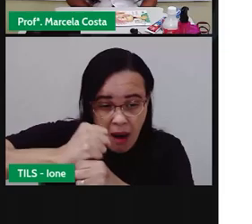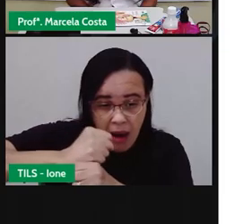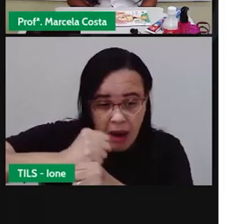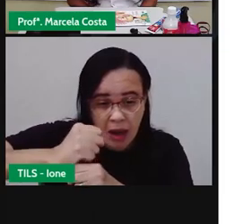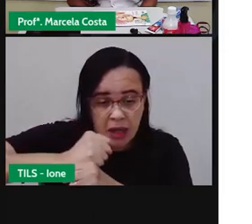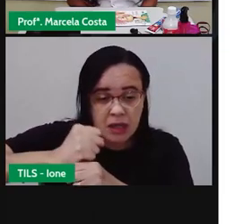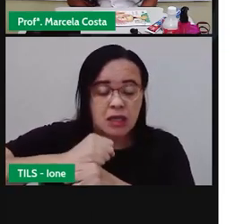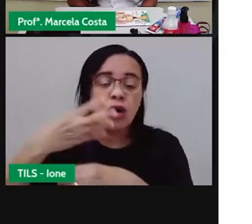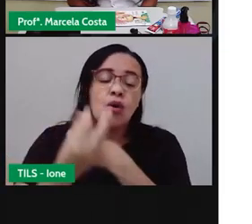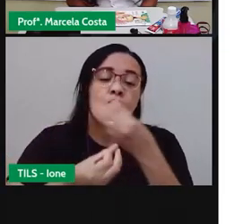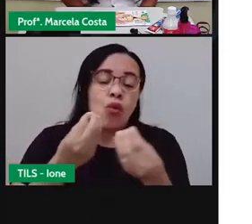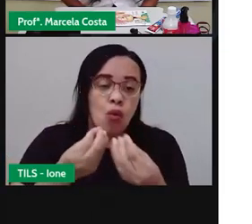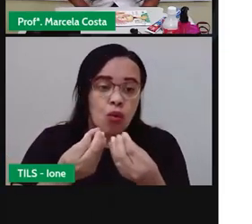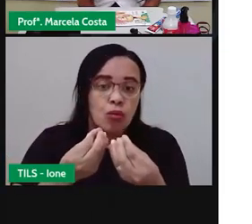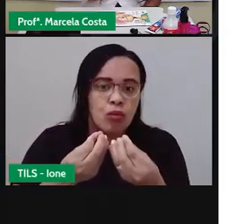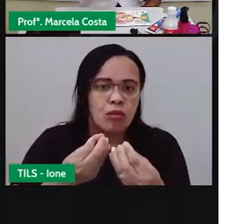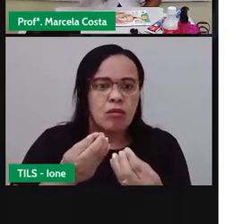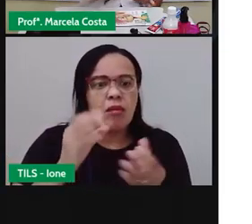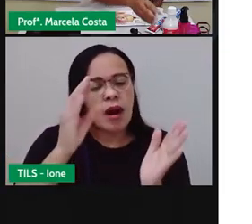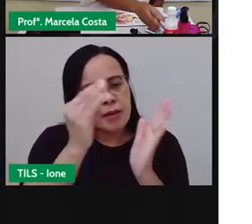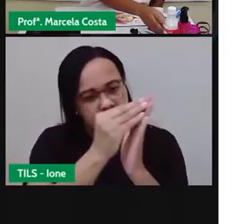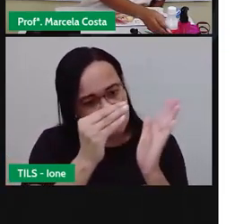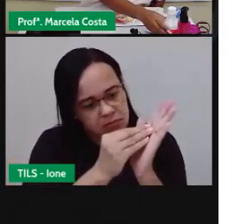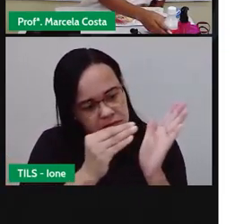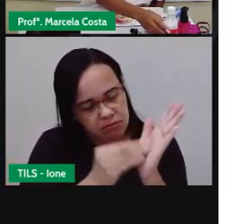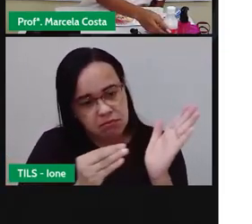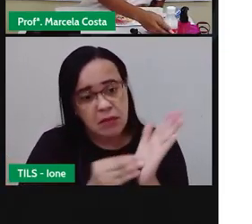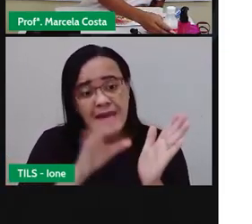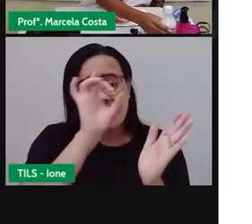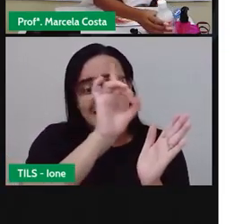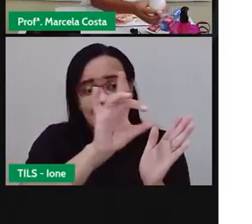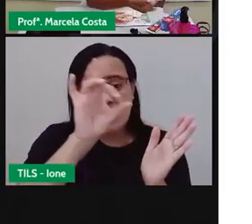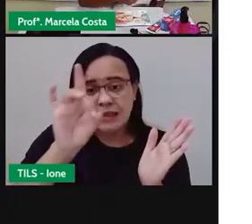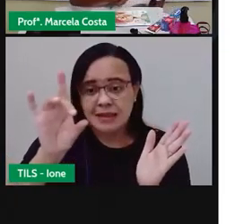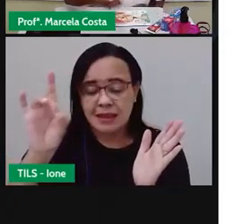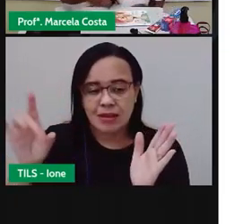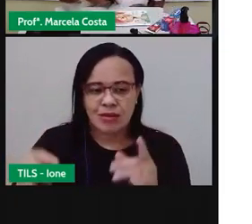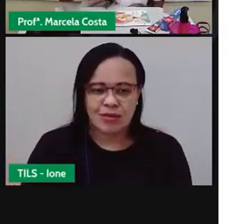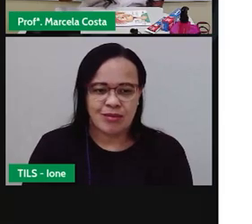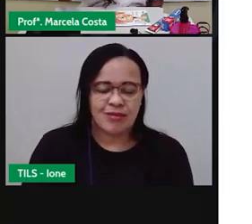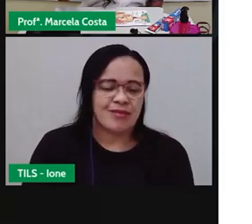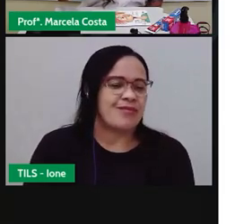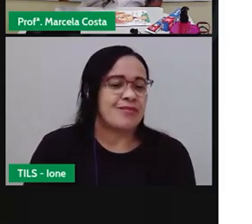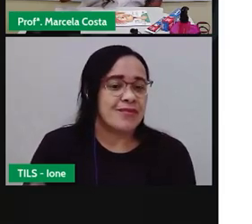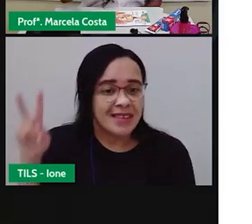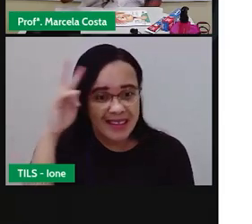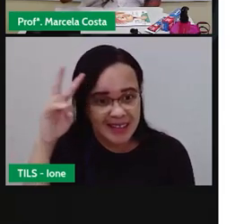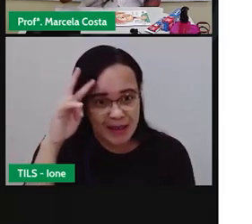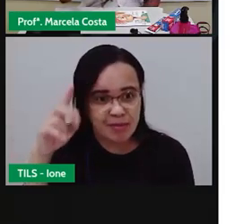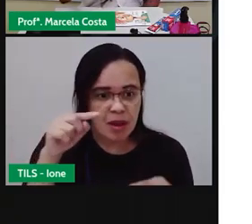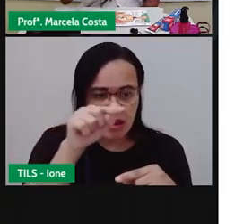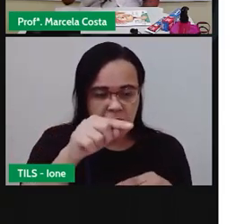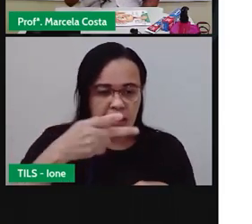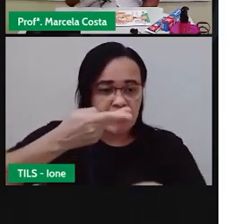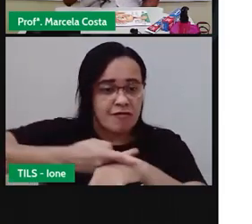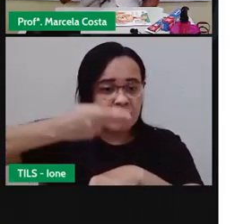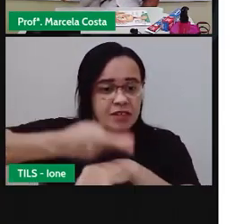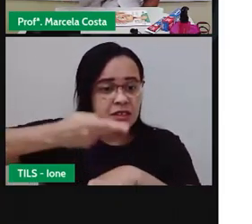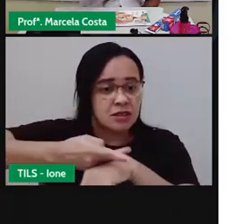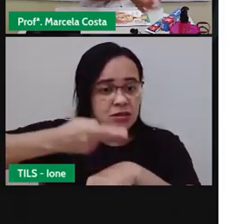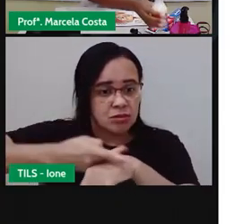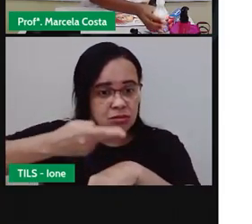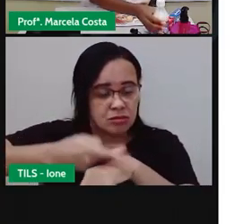um material diferente. A embalagem aqui, né, do leite de coco, tá feita com material de